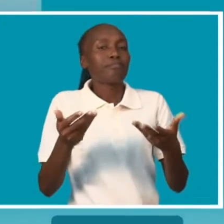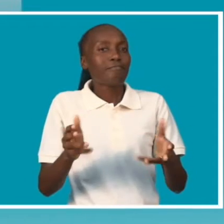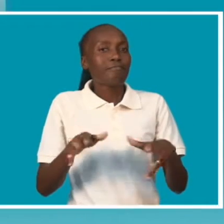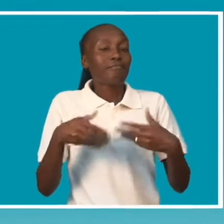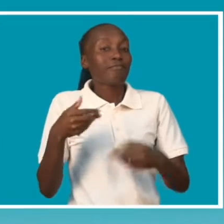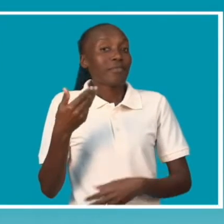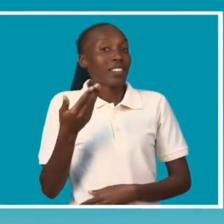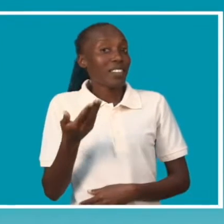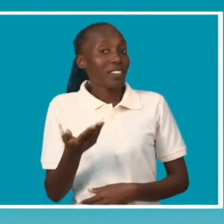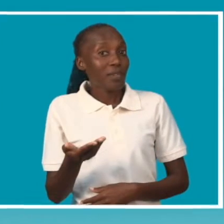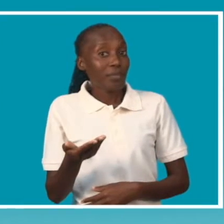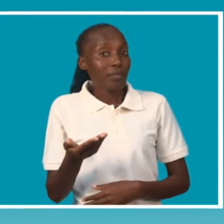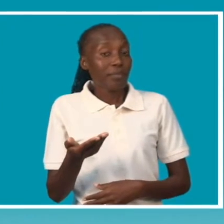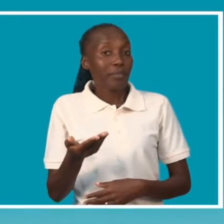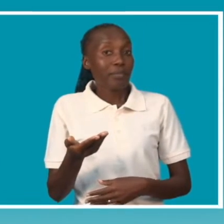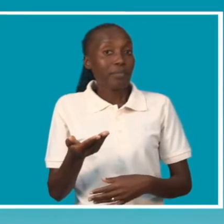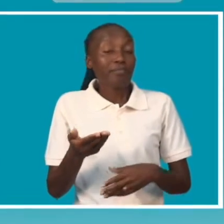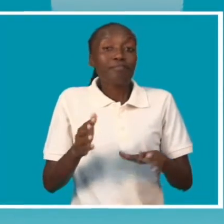Daí,